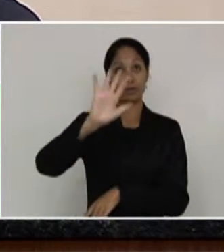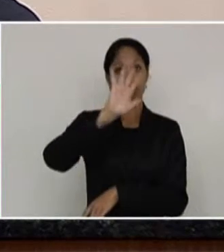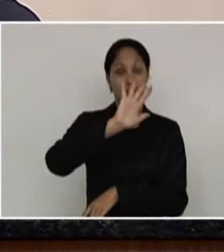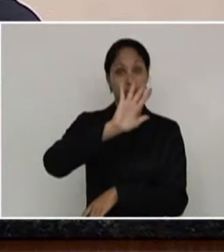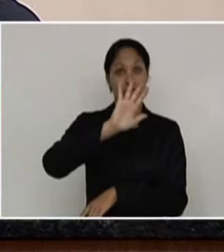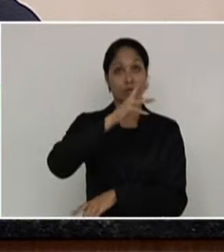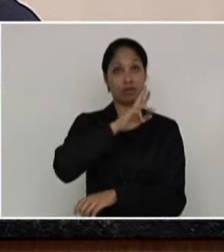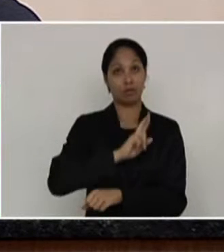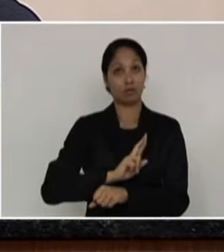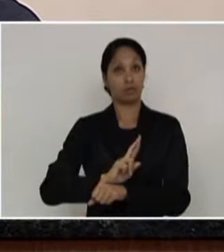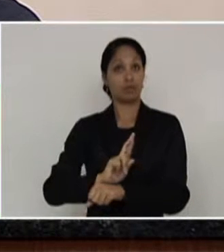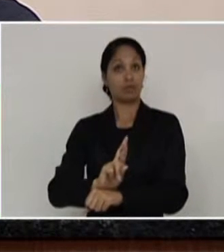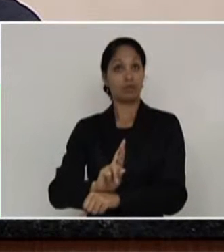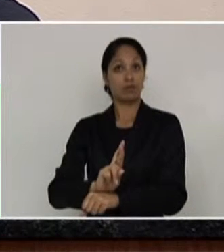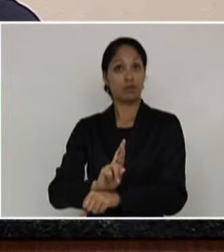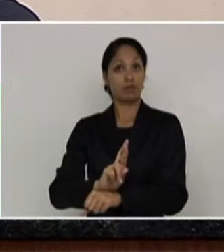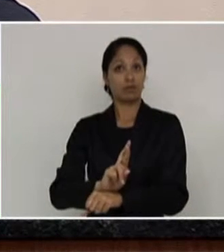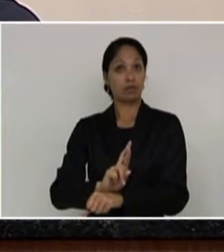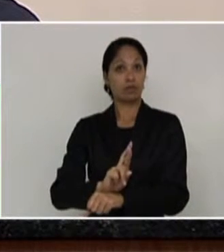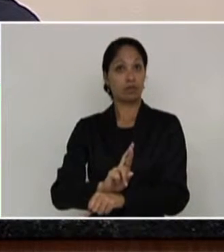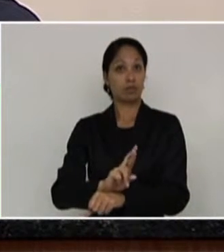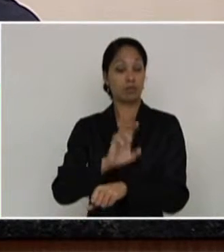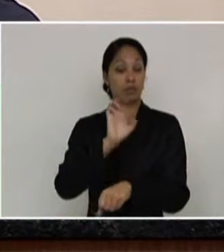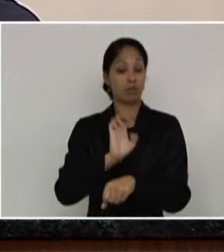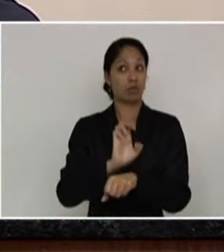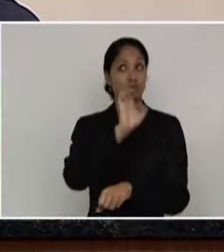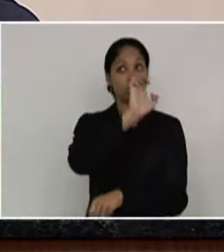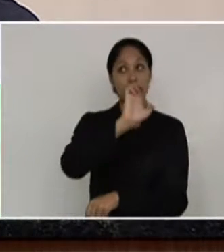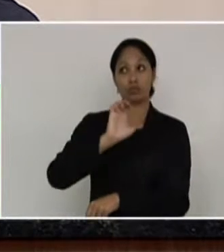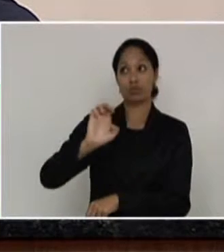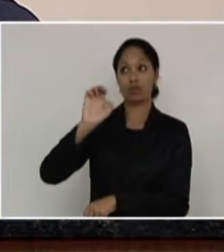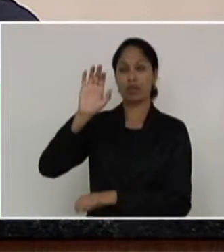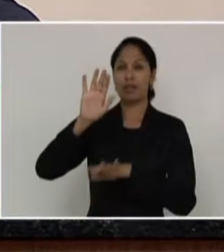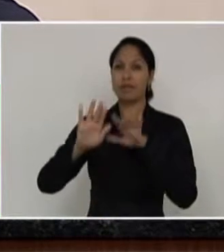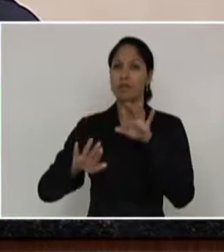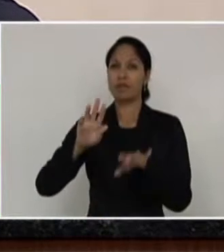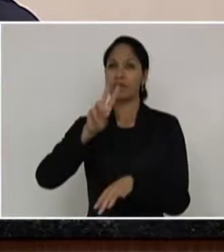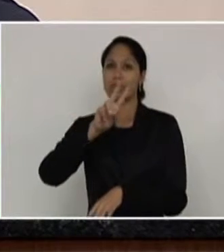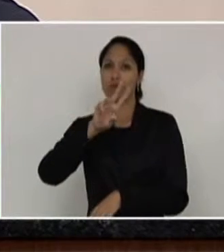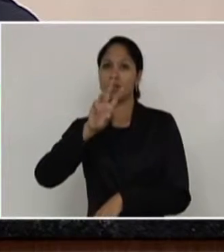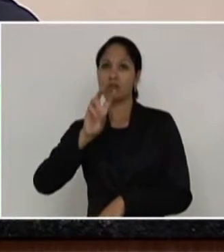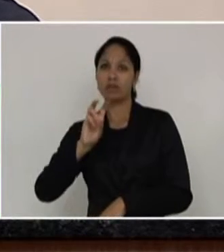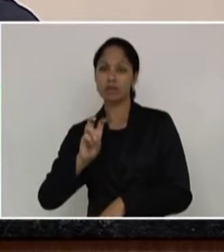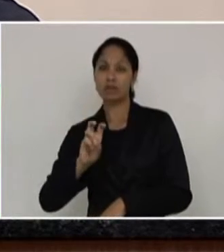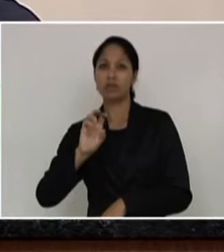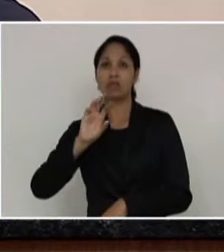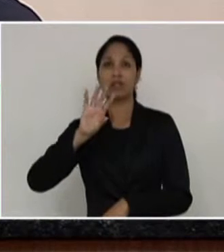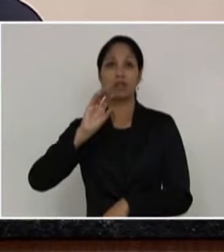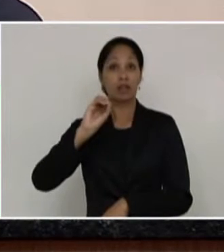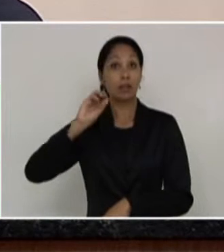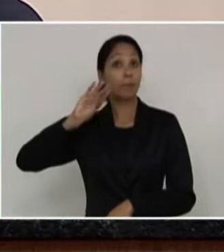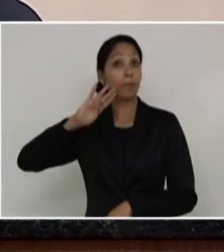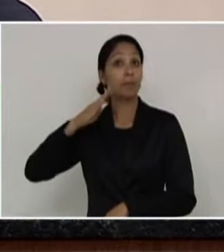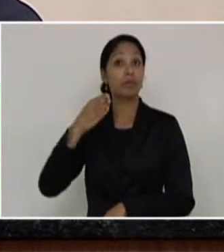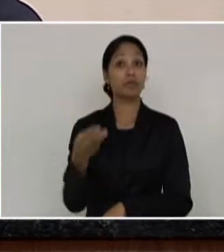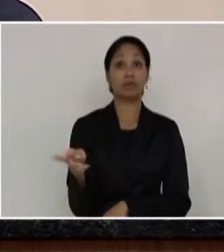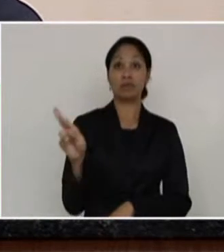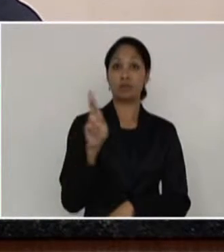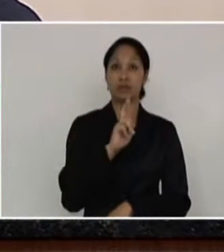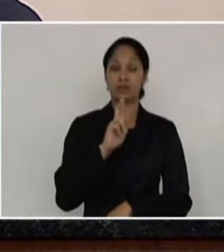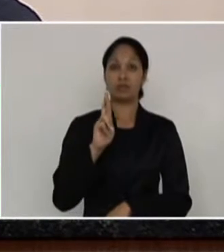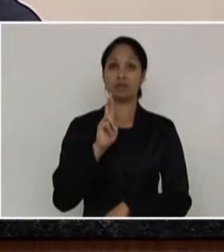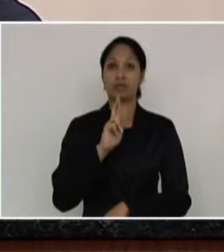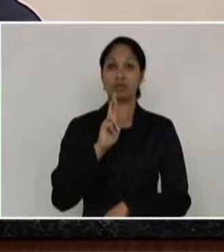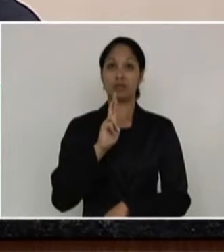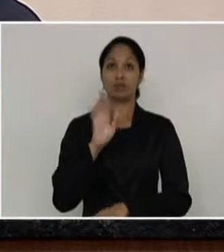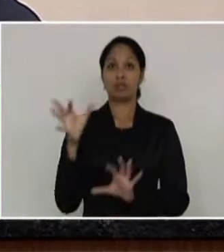vai apresentar na cadeia dos estados algo próximo a 250 bilhões de reais que a